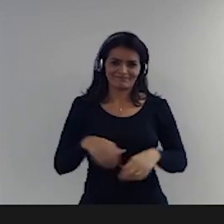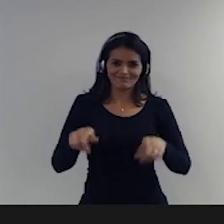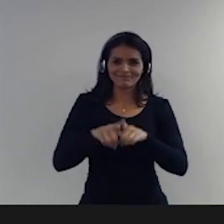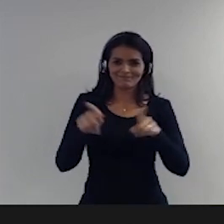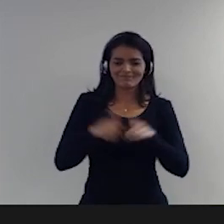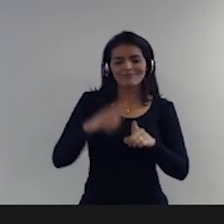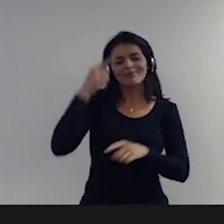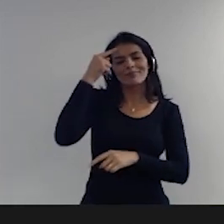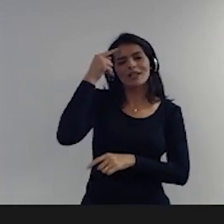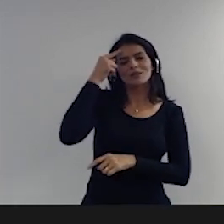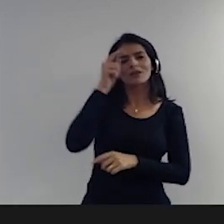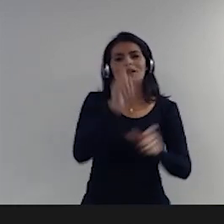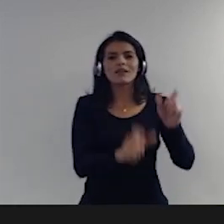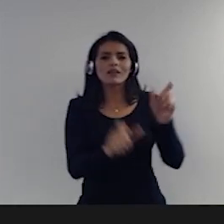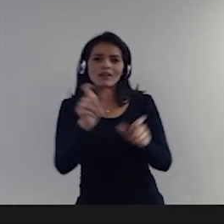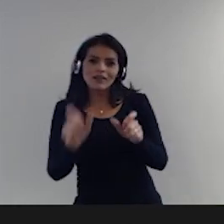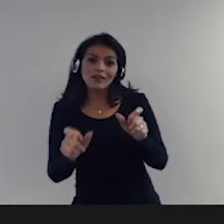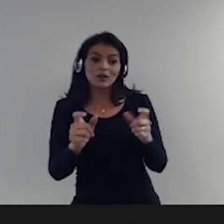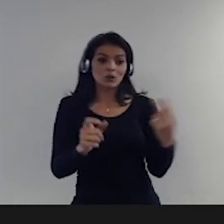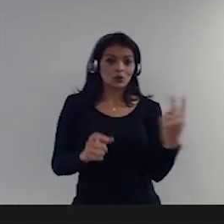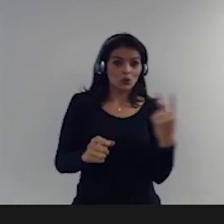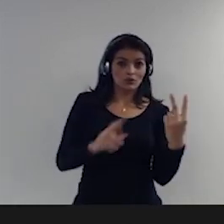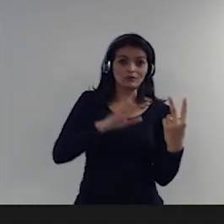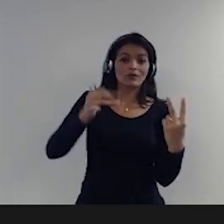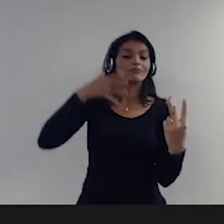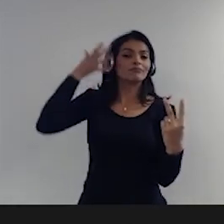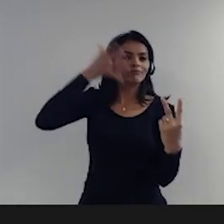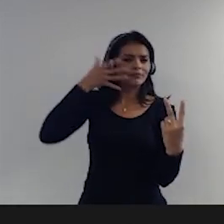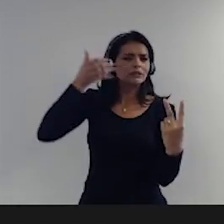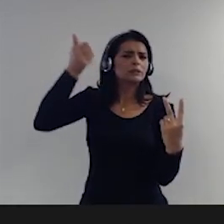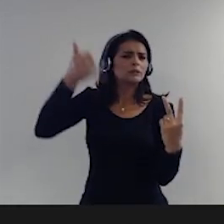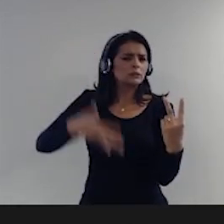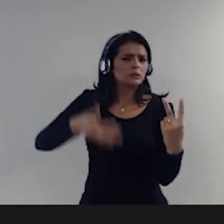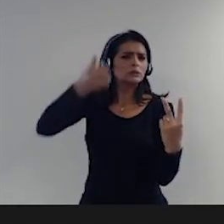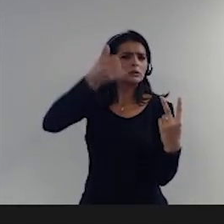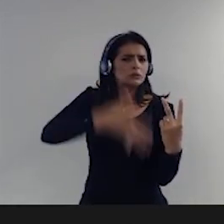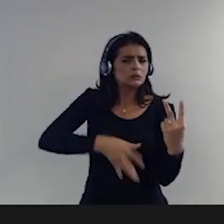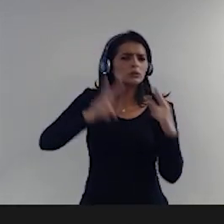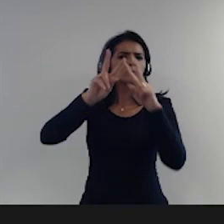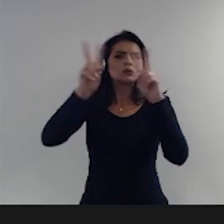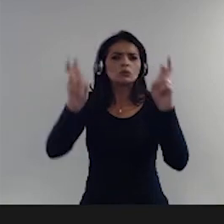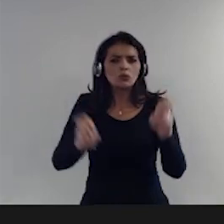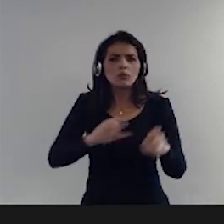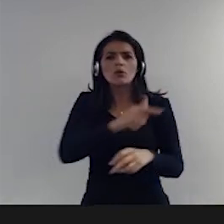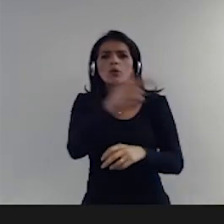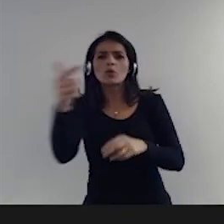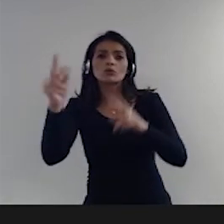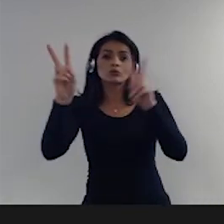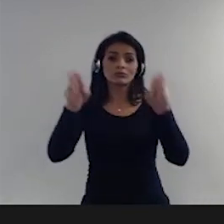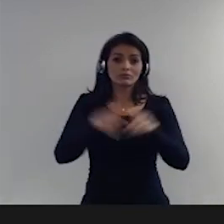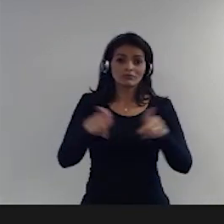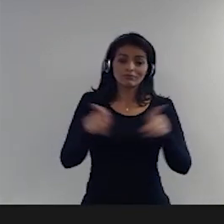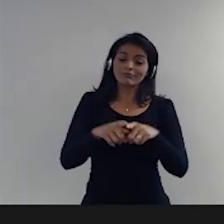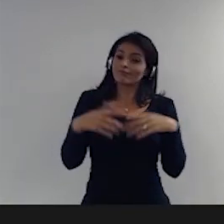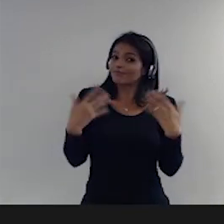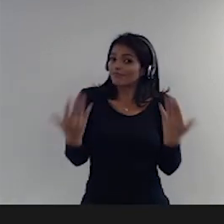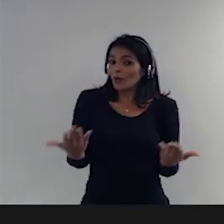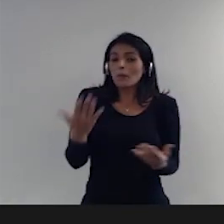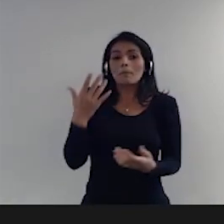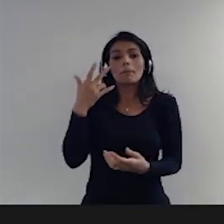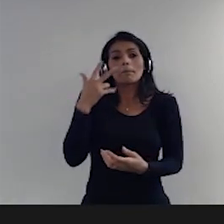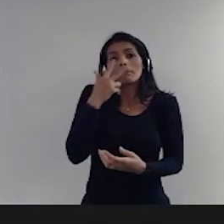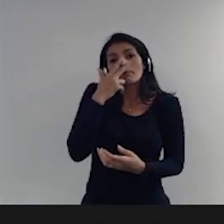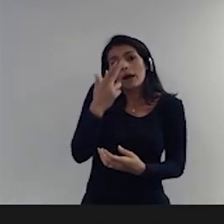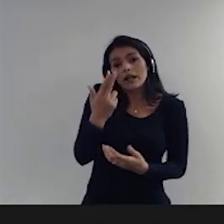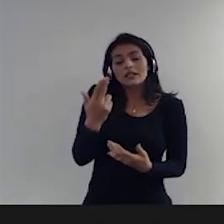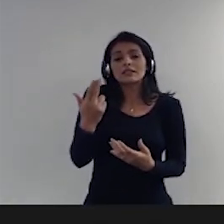forma, eu imagino que os colegas vão fazer observações sobre outras questões, e aí eu achei que